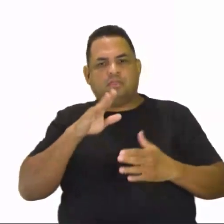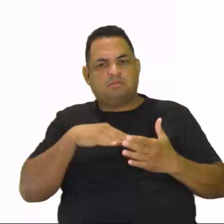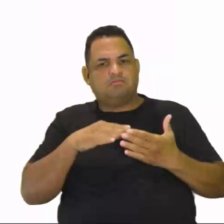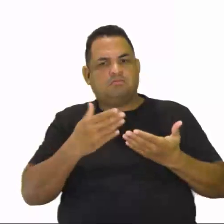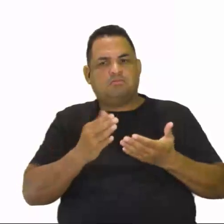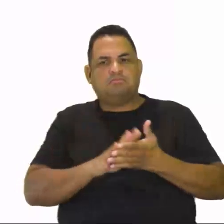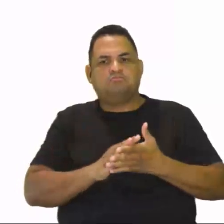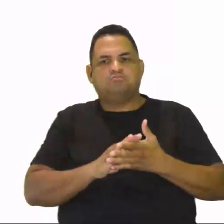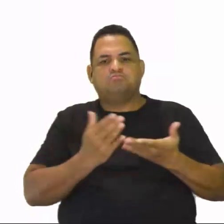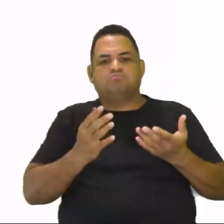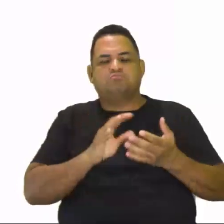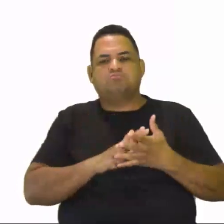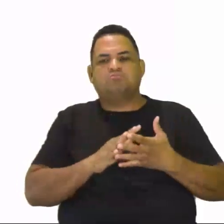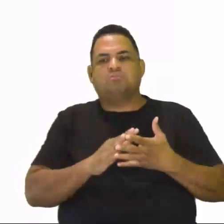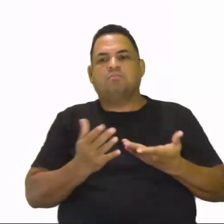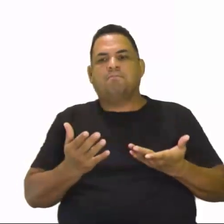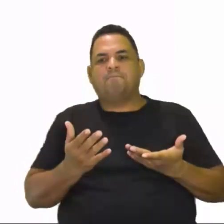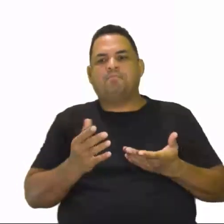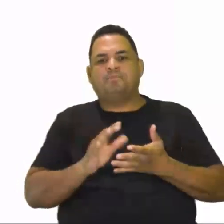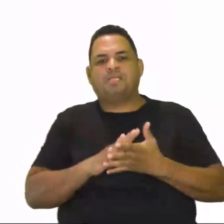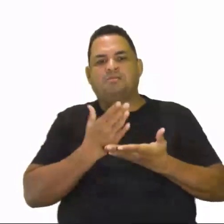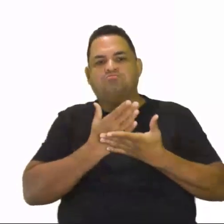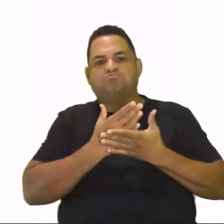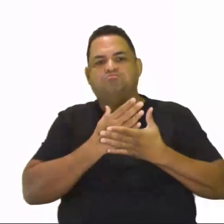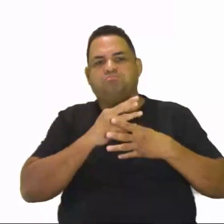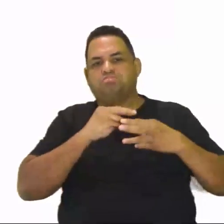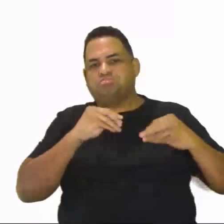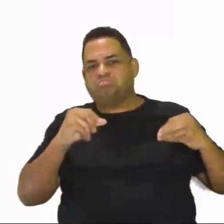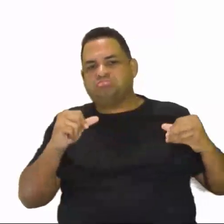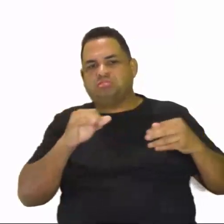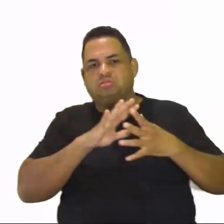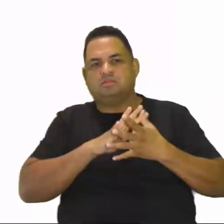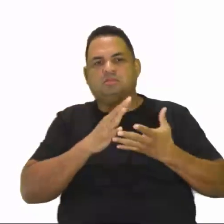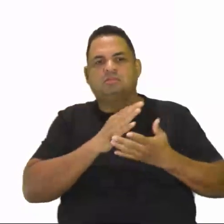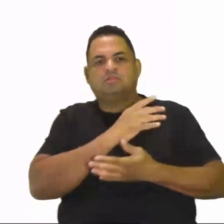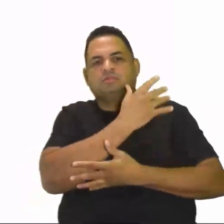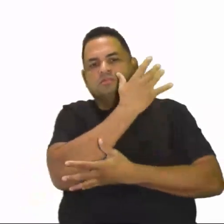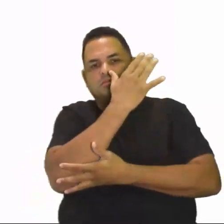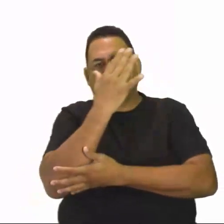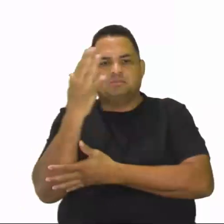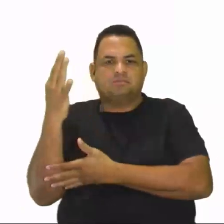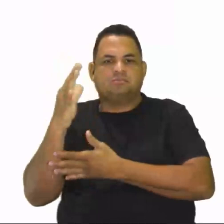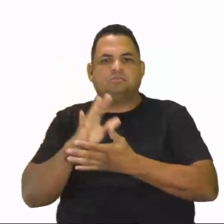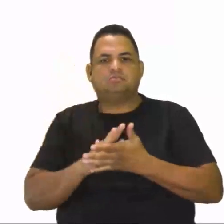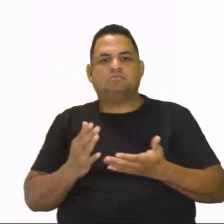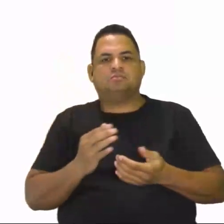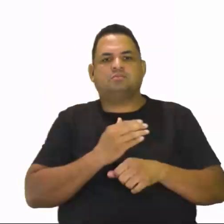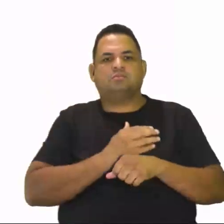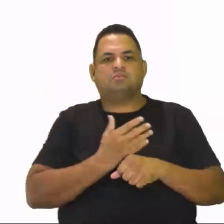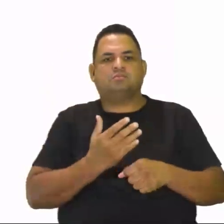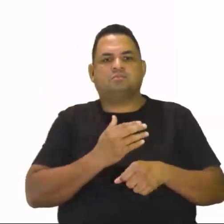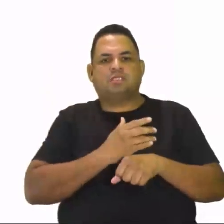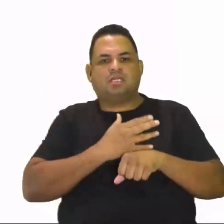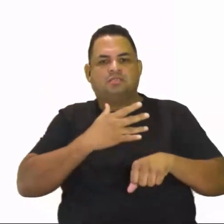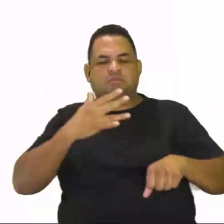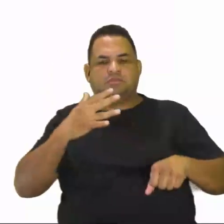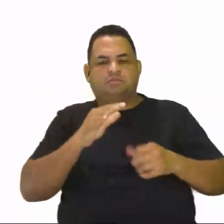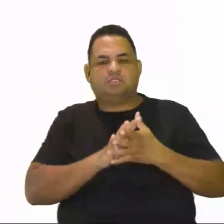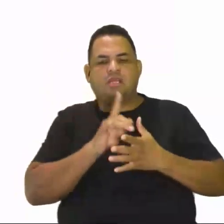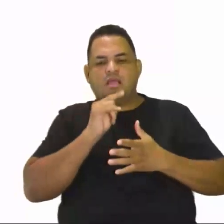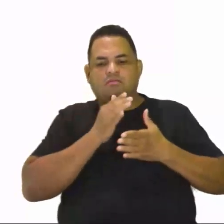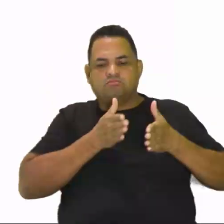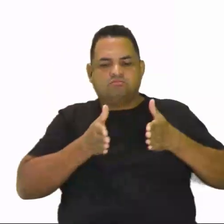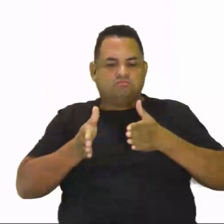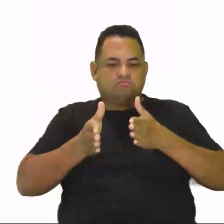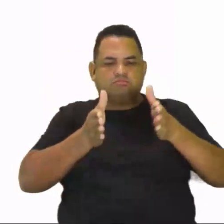pinturas, monumentos históricos, destruição de cobertura vegetal e acidificação